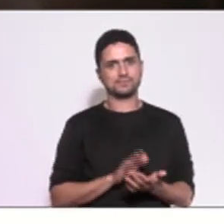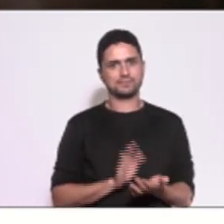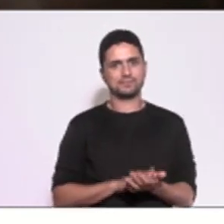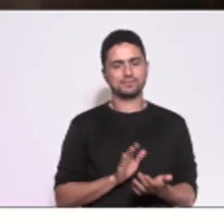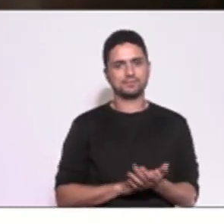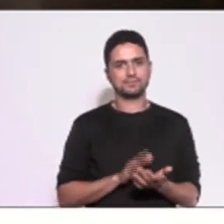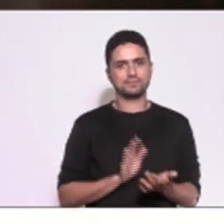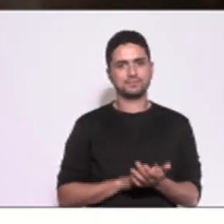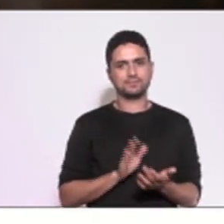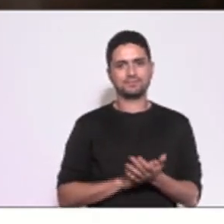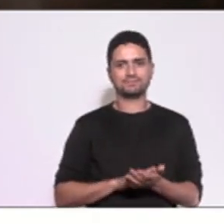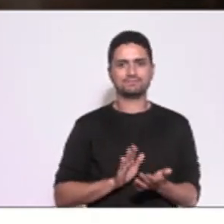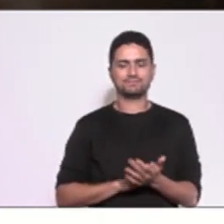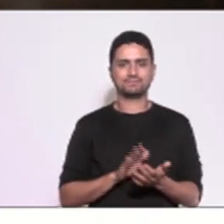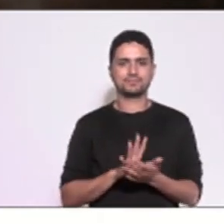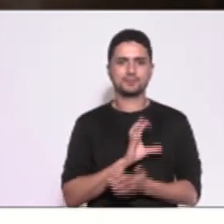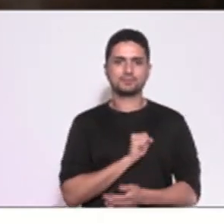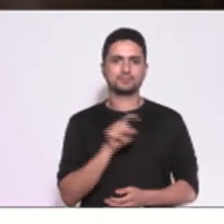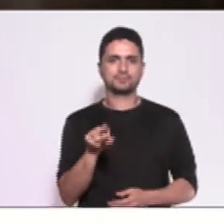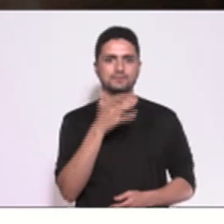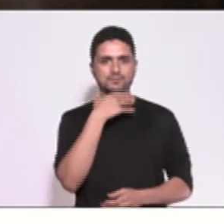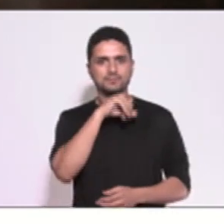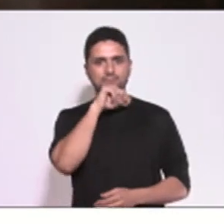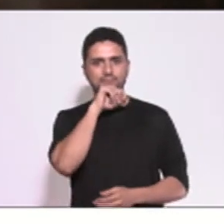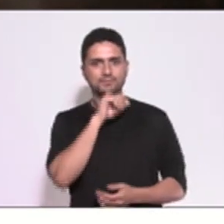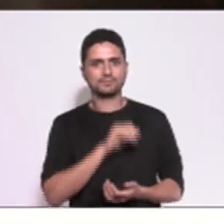Te amo, pai.